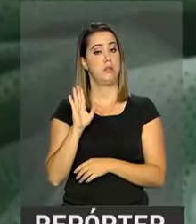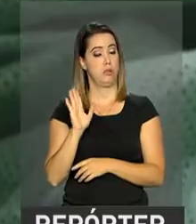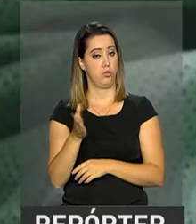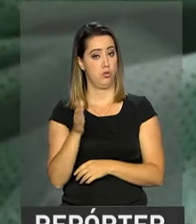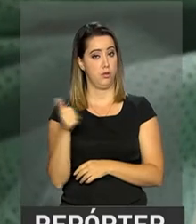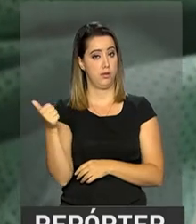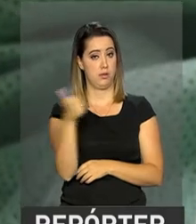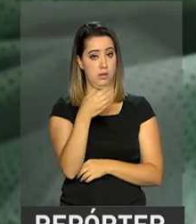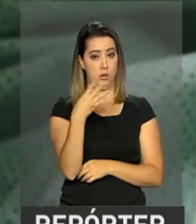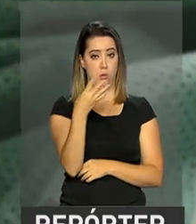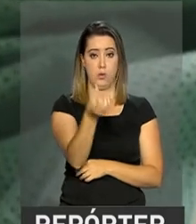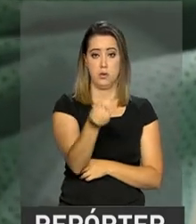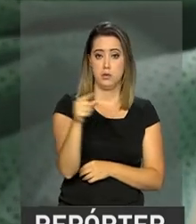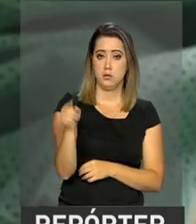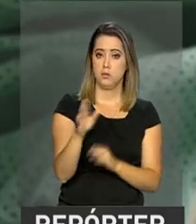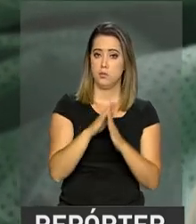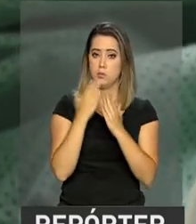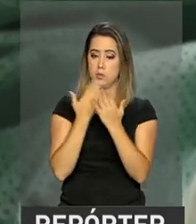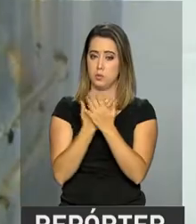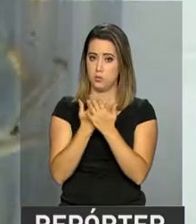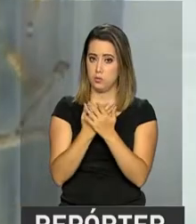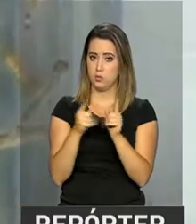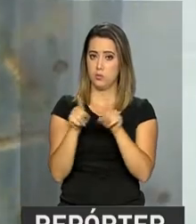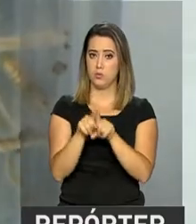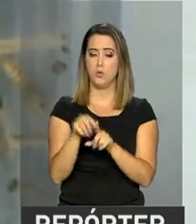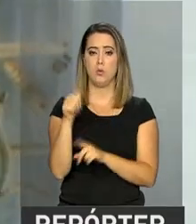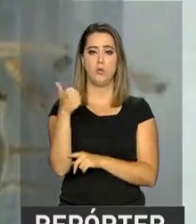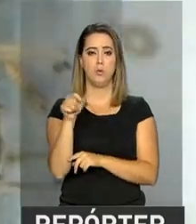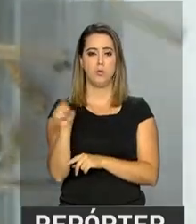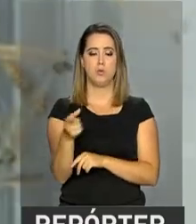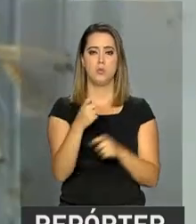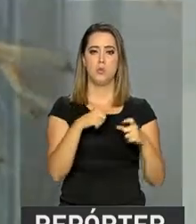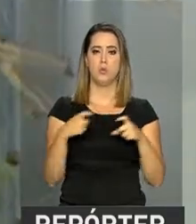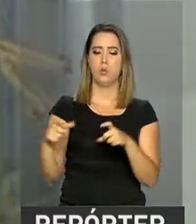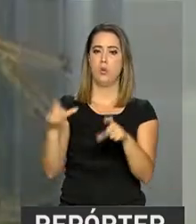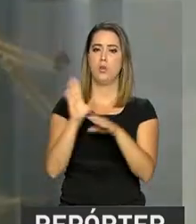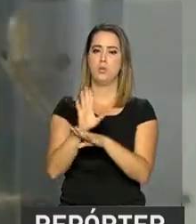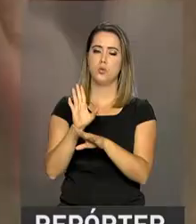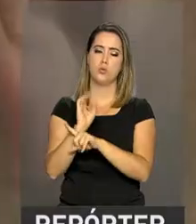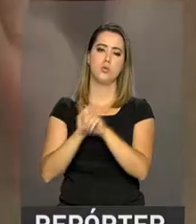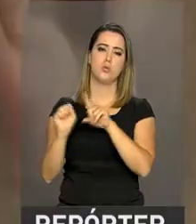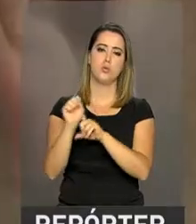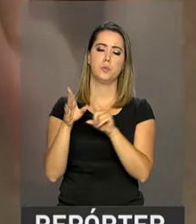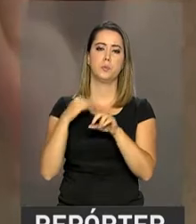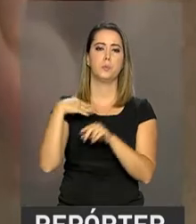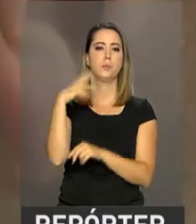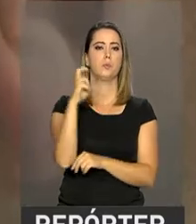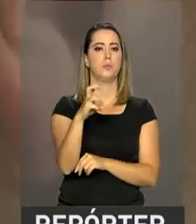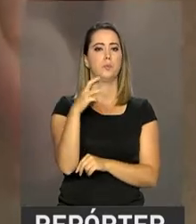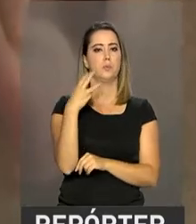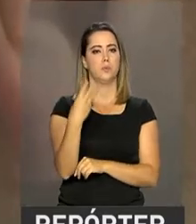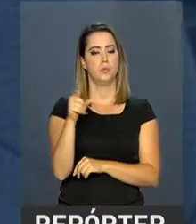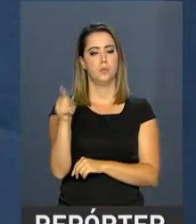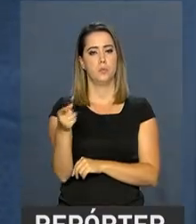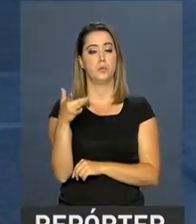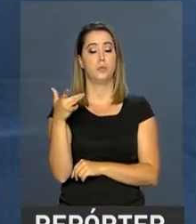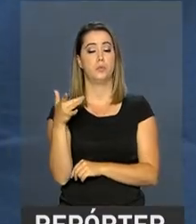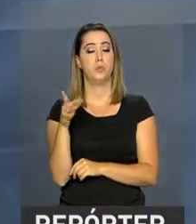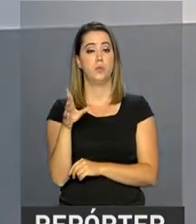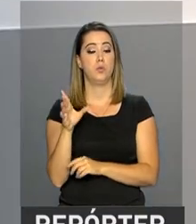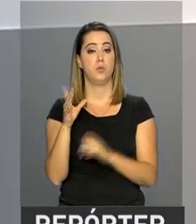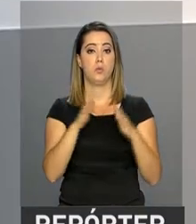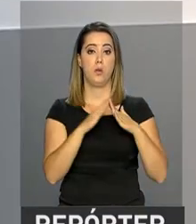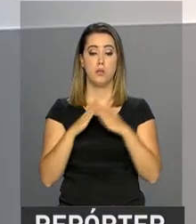mil escolas, 11 mil centros de assistência social e 53 mil unidades de saúde. E agora